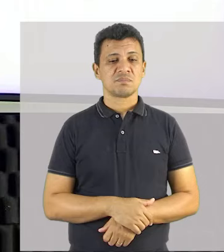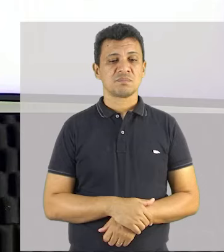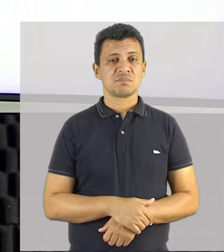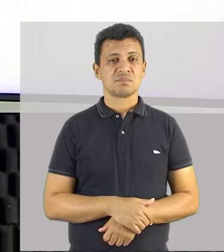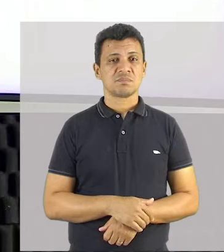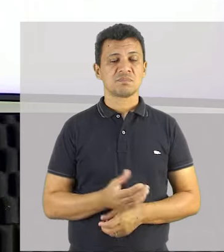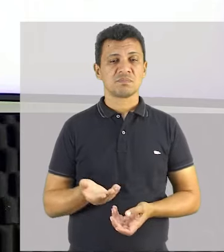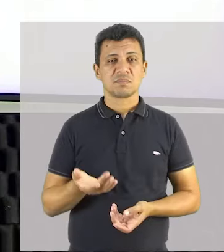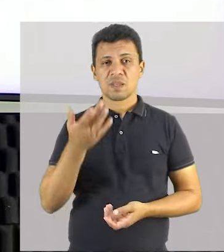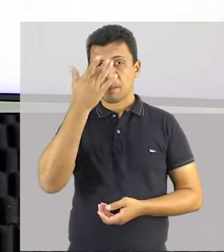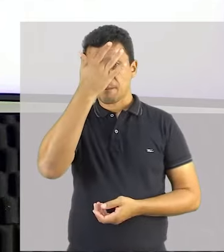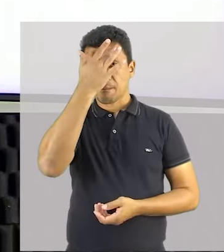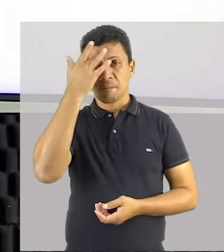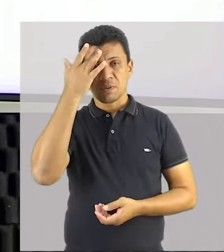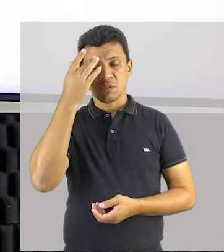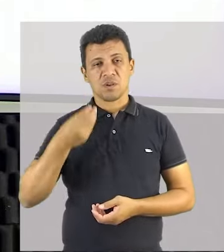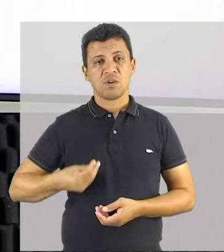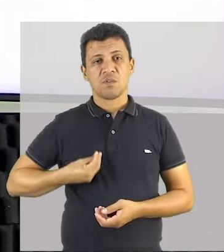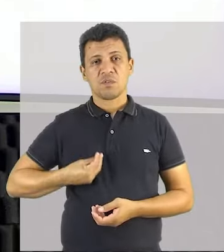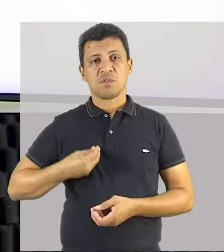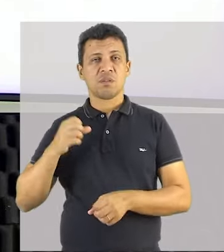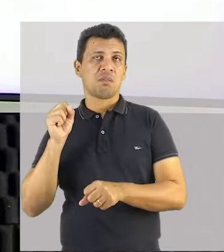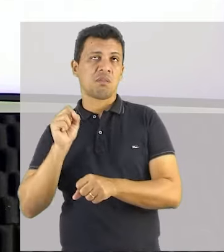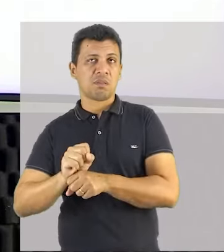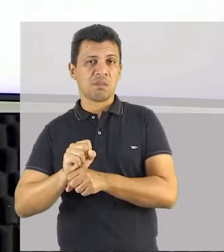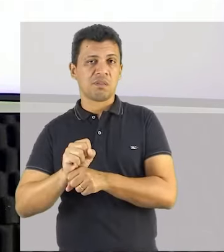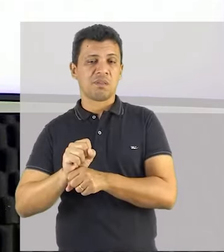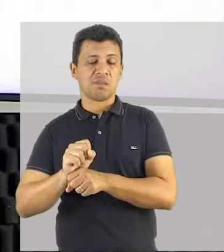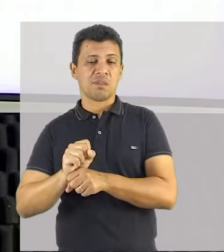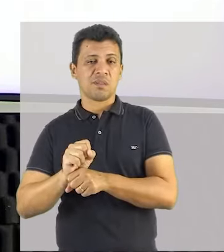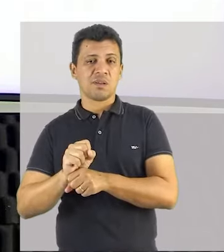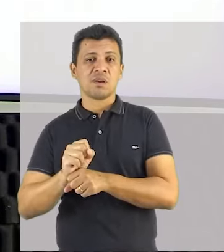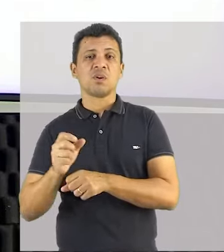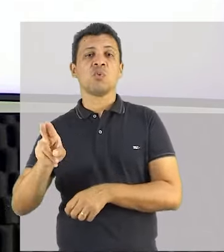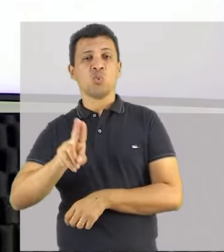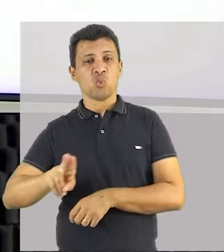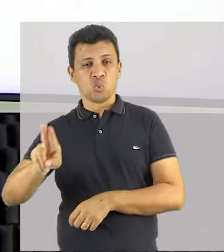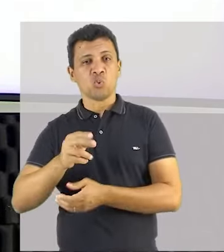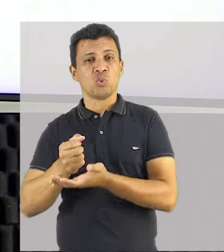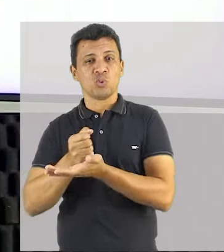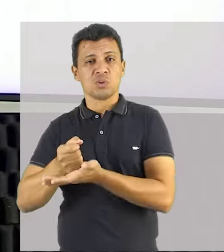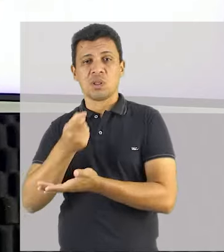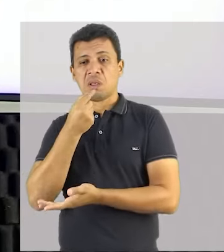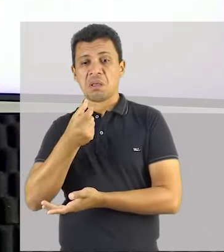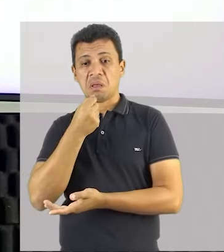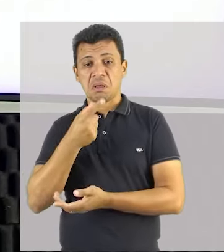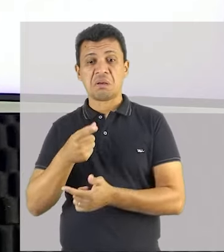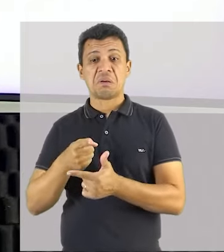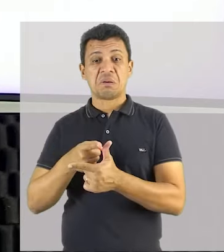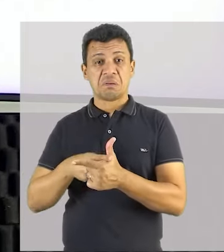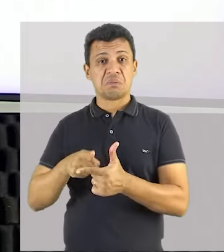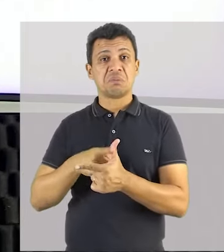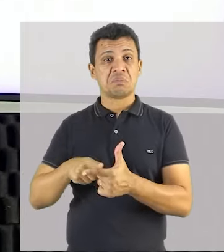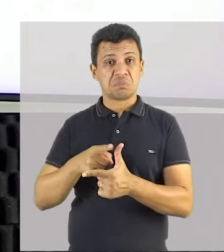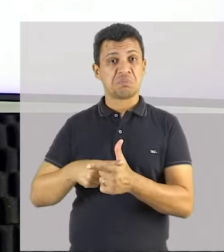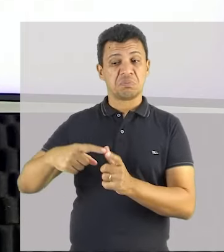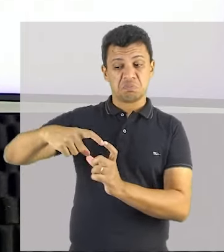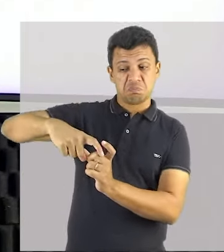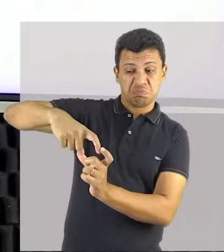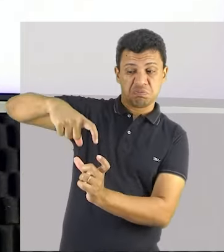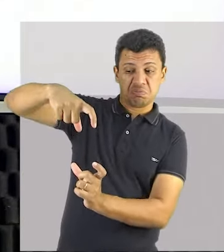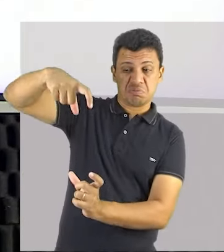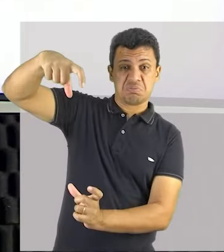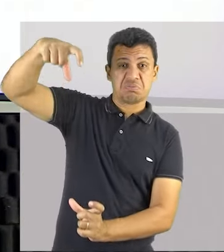sedentário com anabolizante aí mesmo é que aumenta o problema duplica aí o problema né pelo menos de de de modo